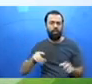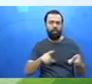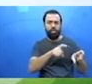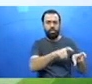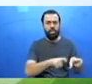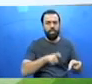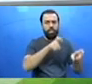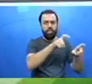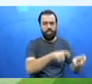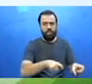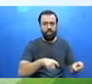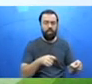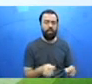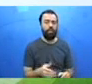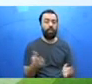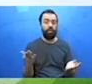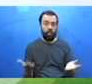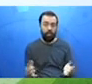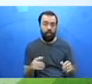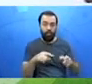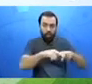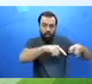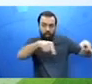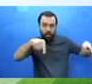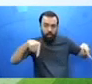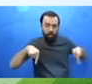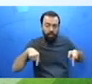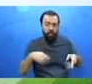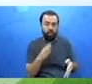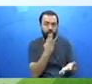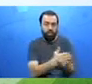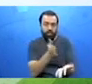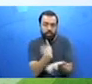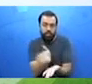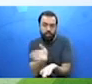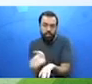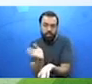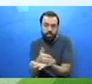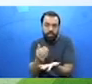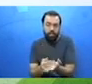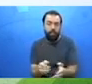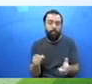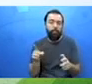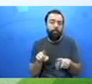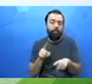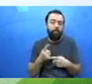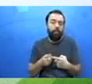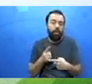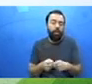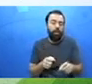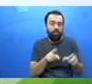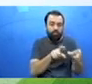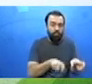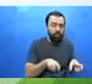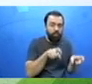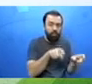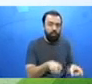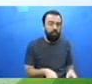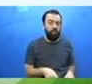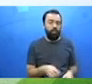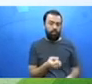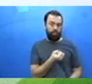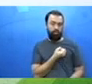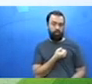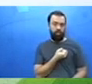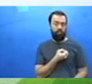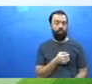para fazer as plantações, tá? Então, aqui, os números racionais são representados pela letra Q. E aqui